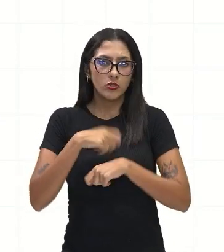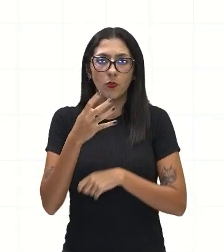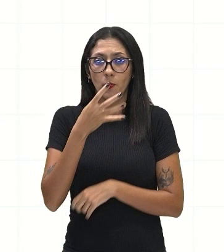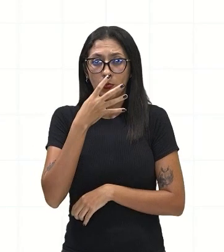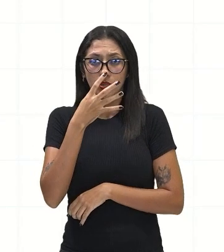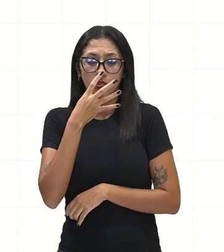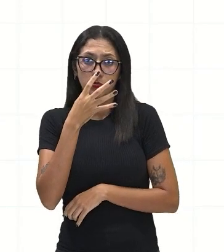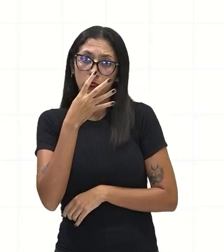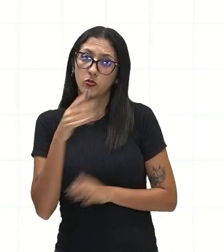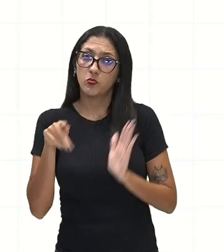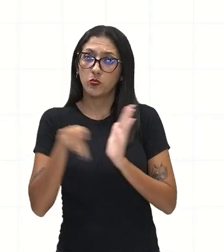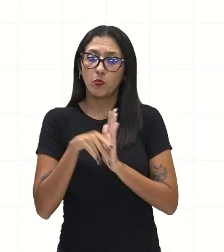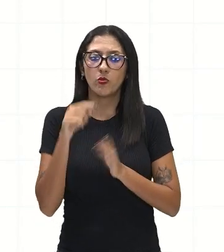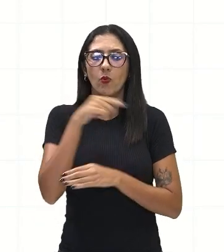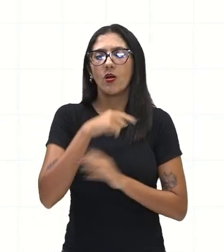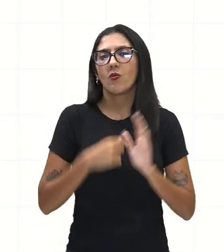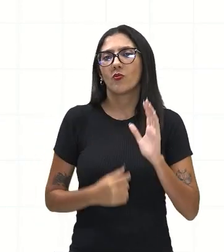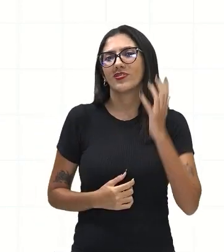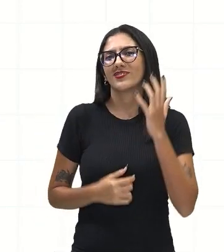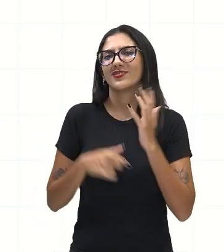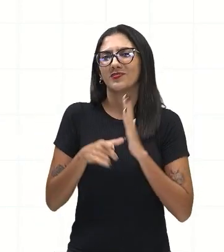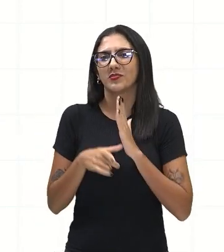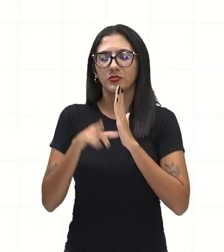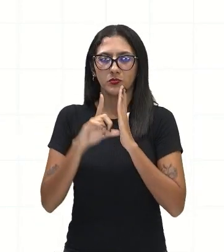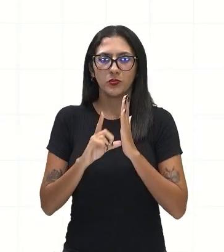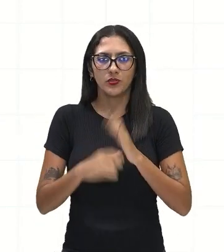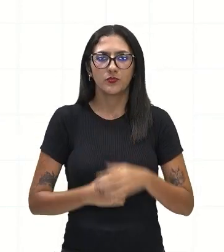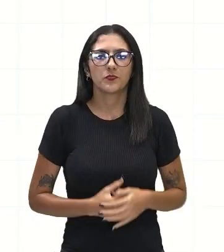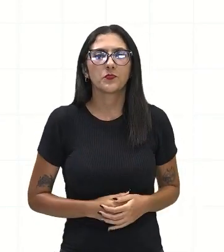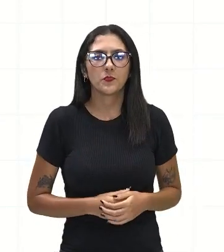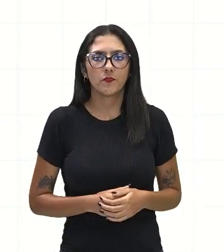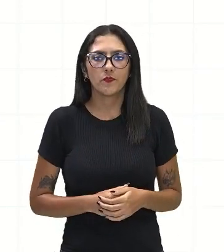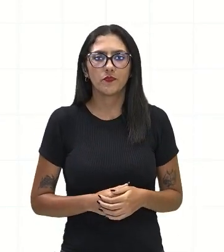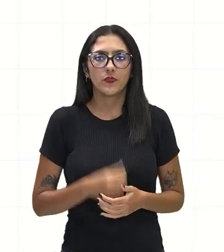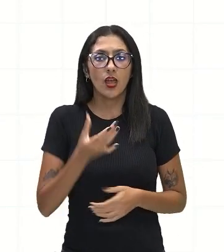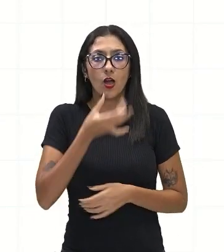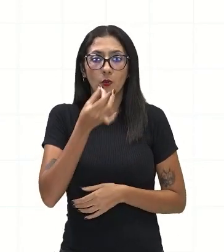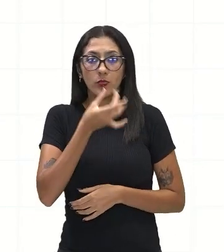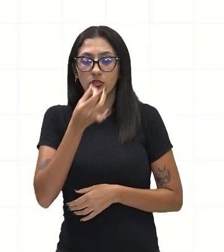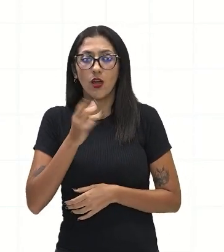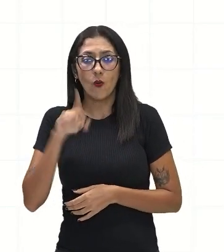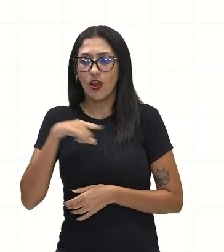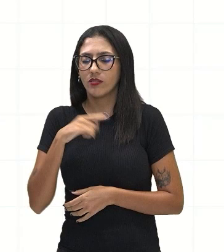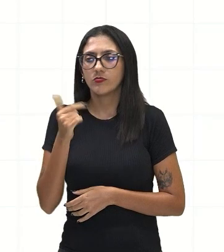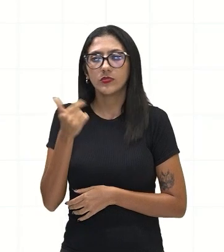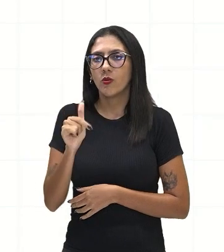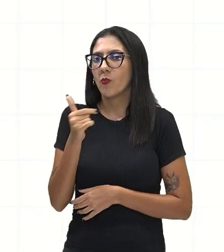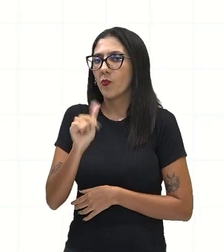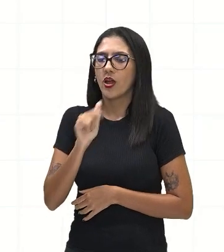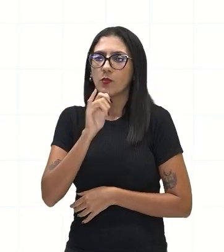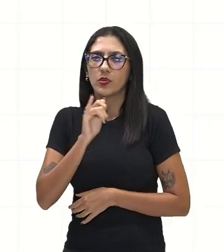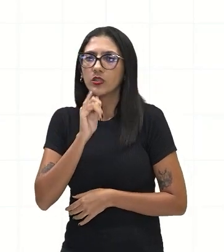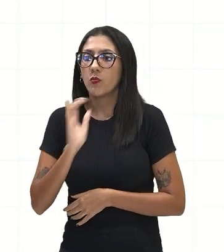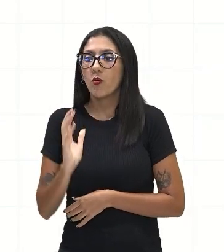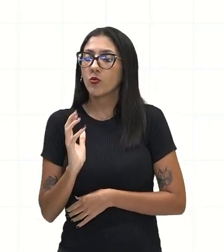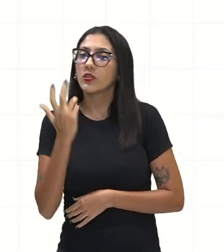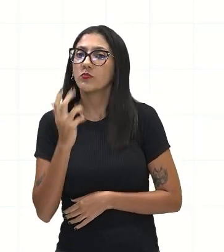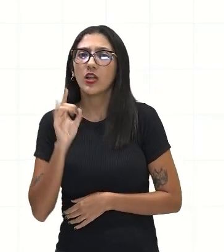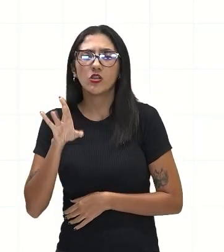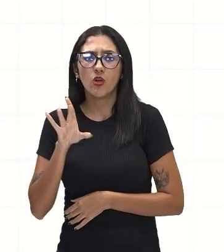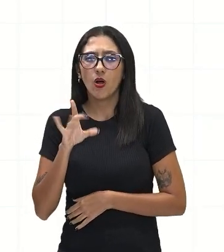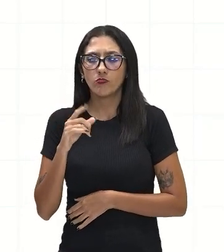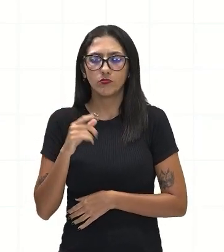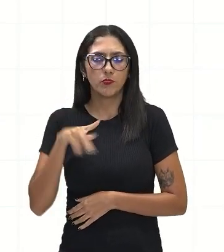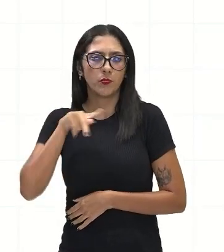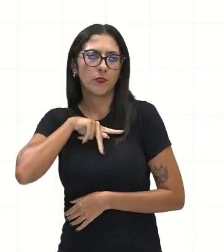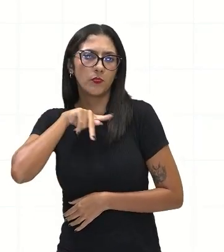a respeito de um fato. A opinião não é um fato, é algo que eu digo a